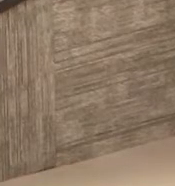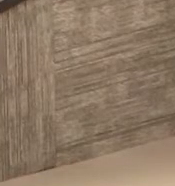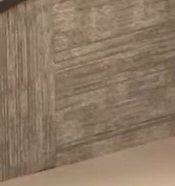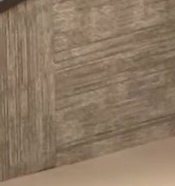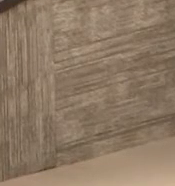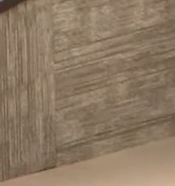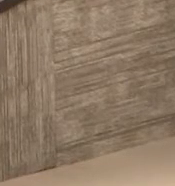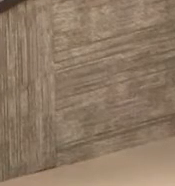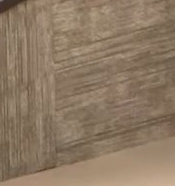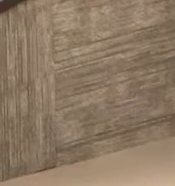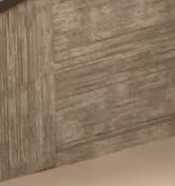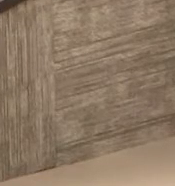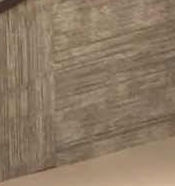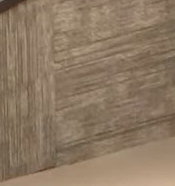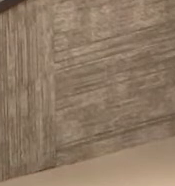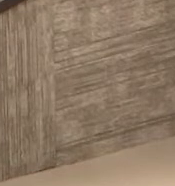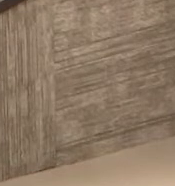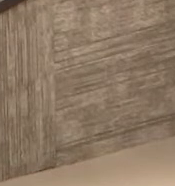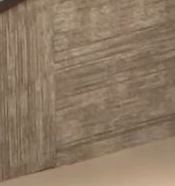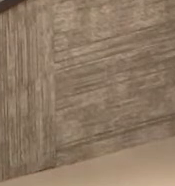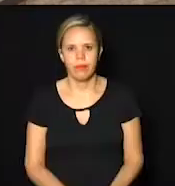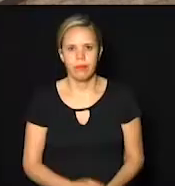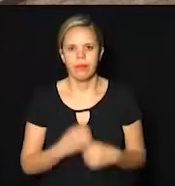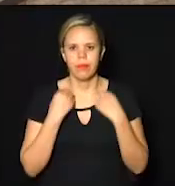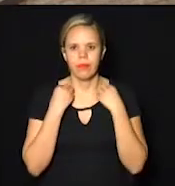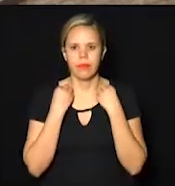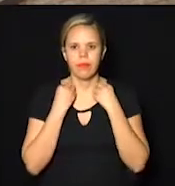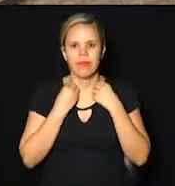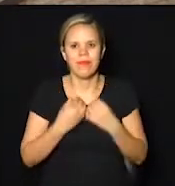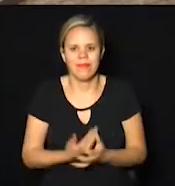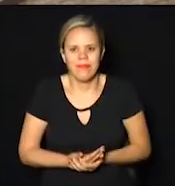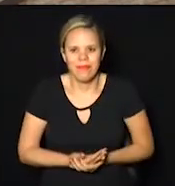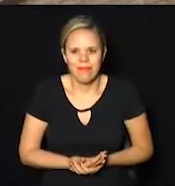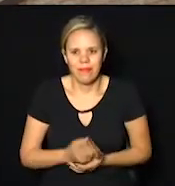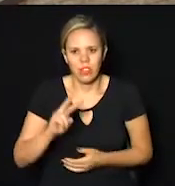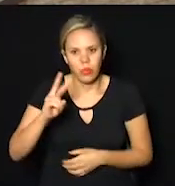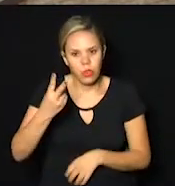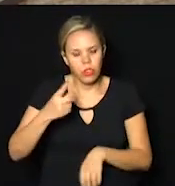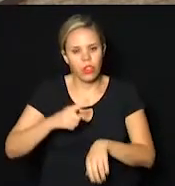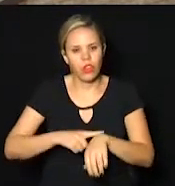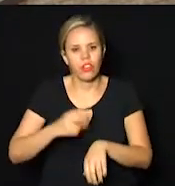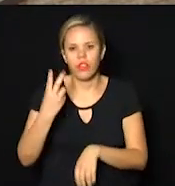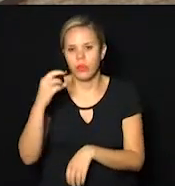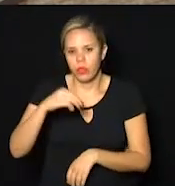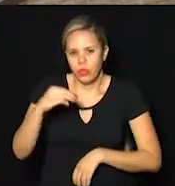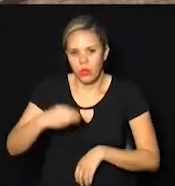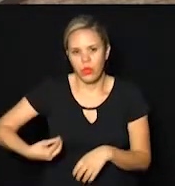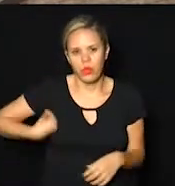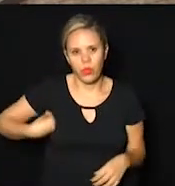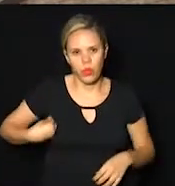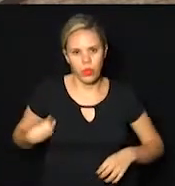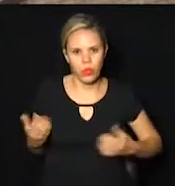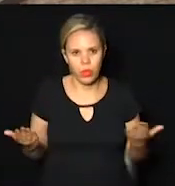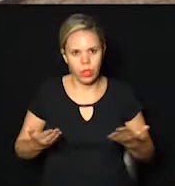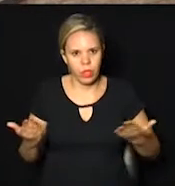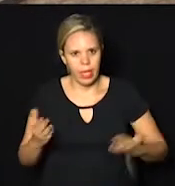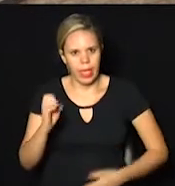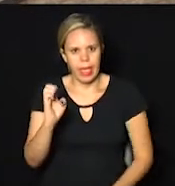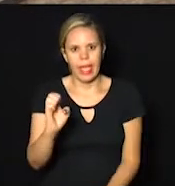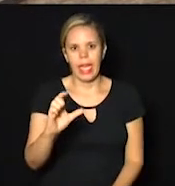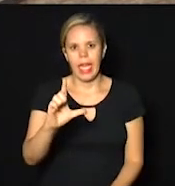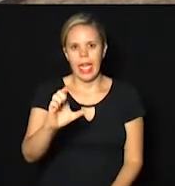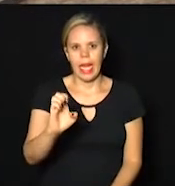Olá, são 2h02. Nós estamos ao vivo e neste instante, por iniciativa da Elecamp, a Escola